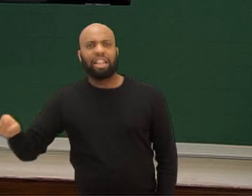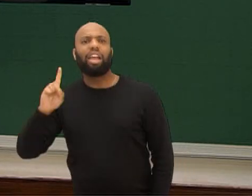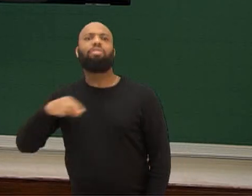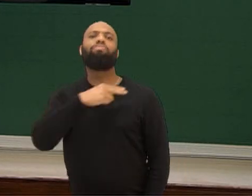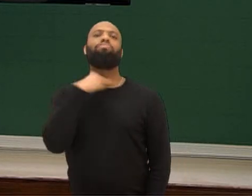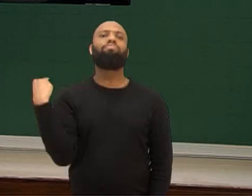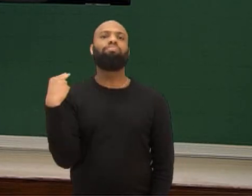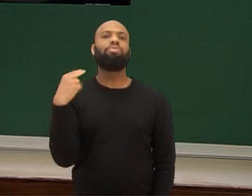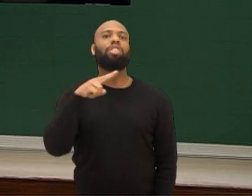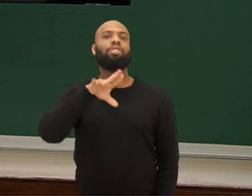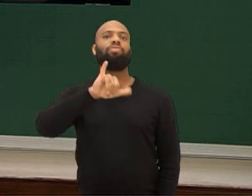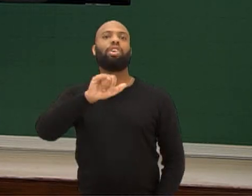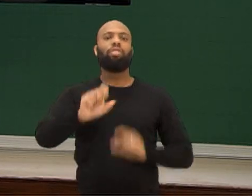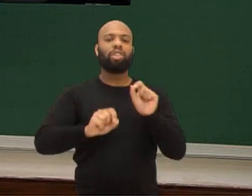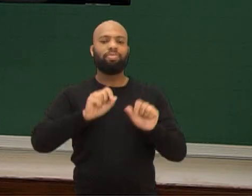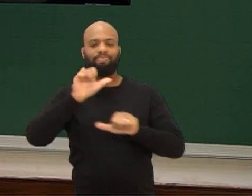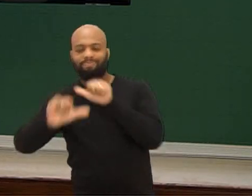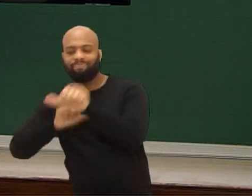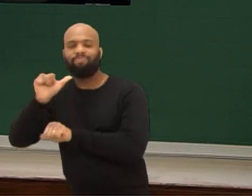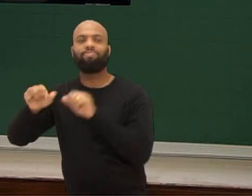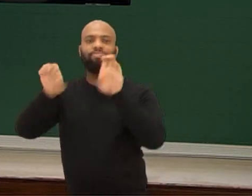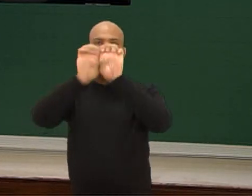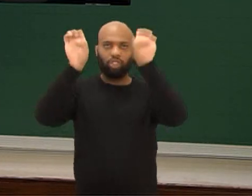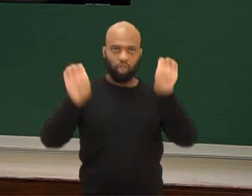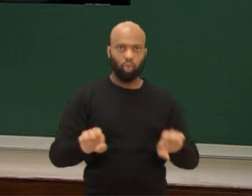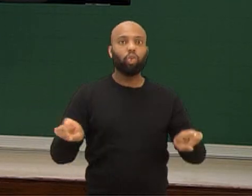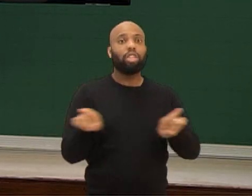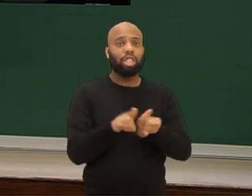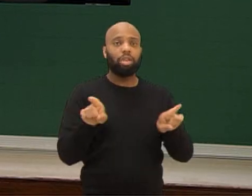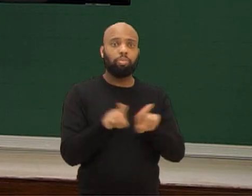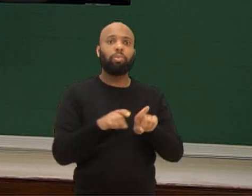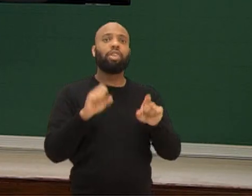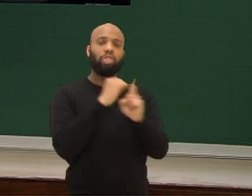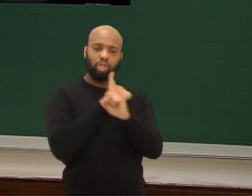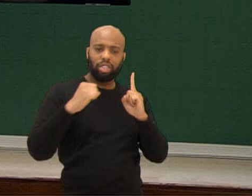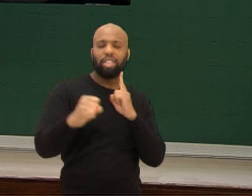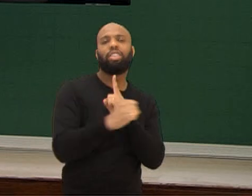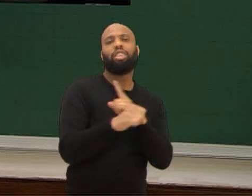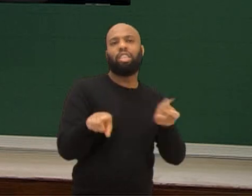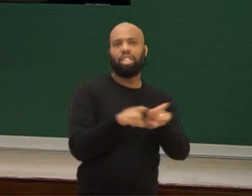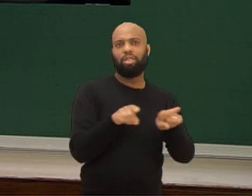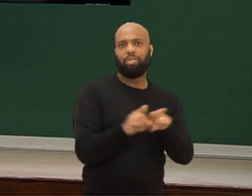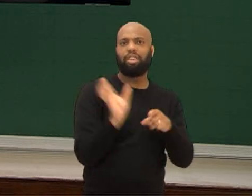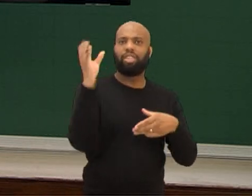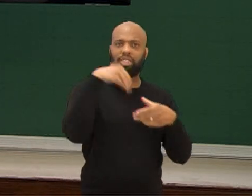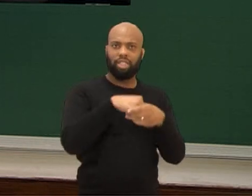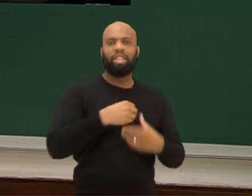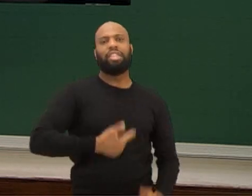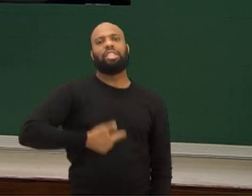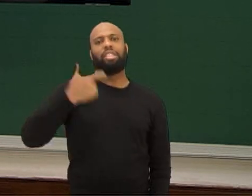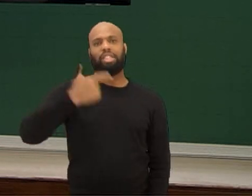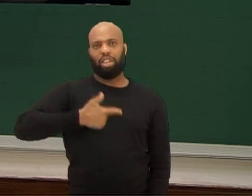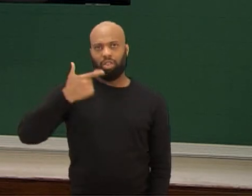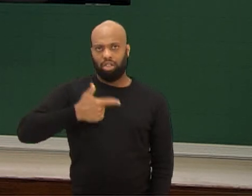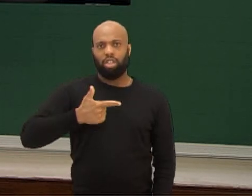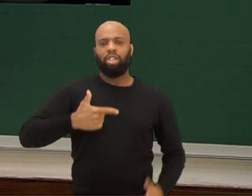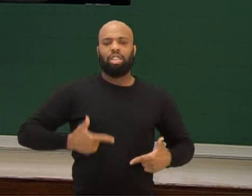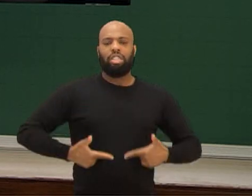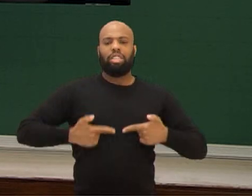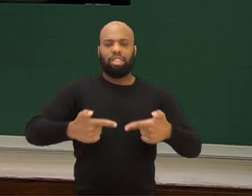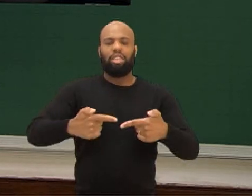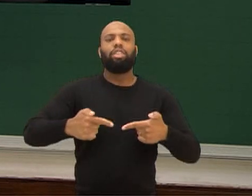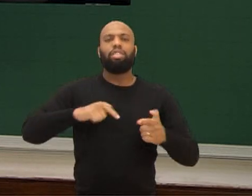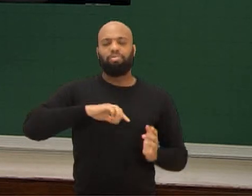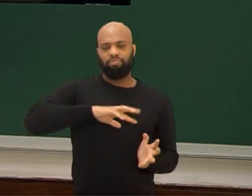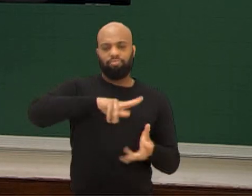vai desestruturar também a sociedade com a Segunda Guerra Mundial. E aí, então, a gente